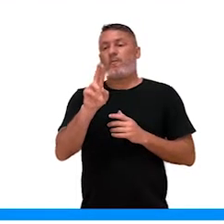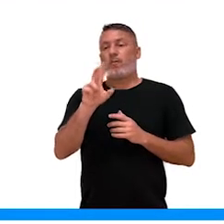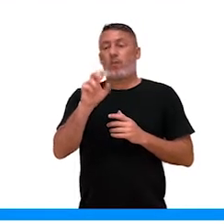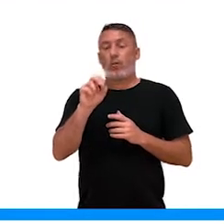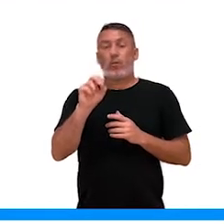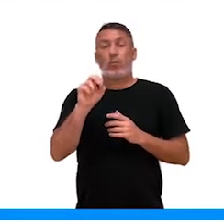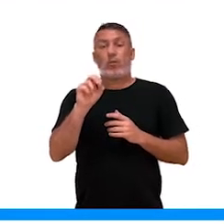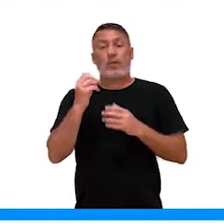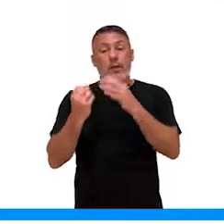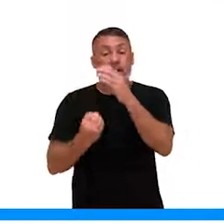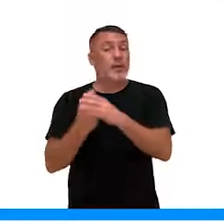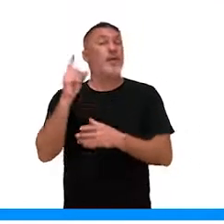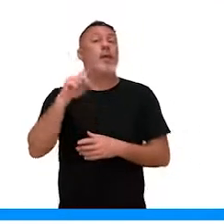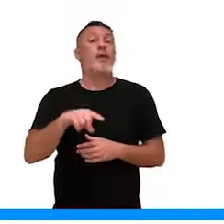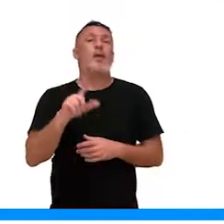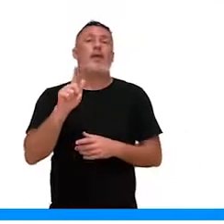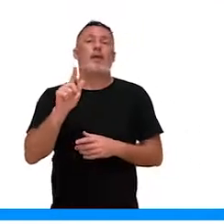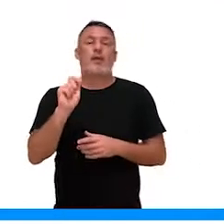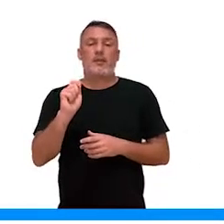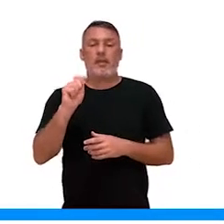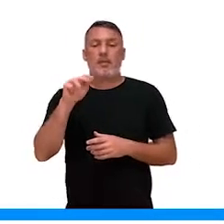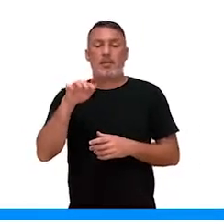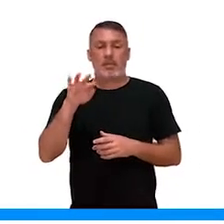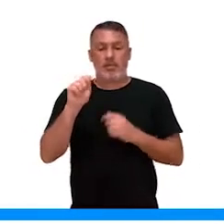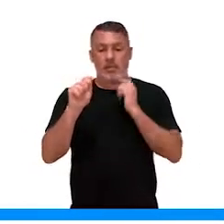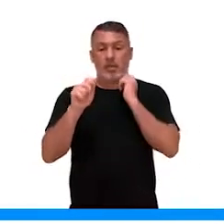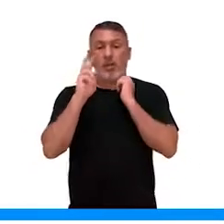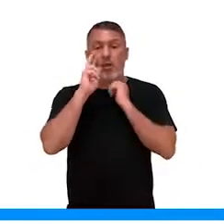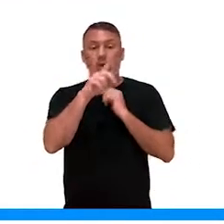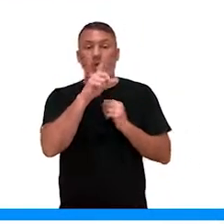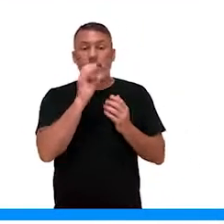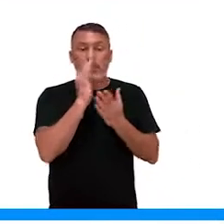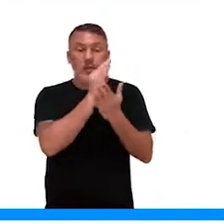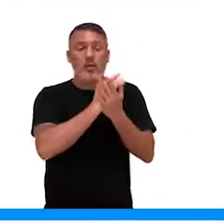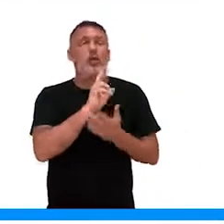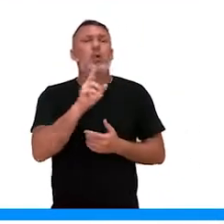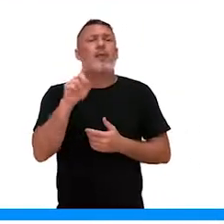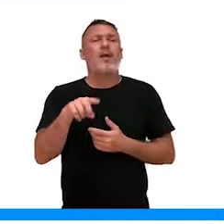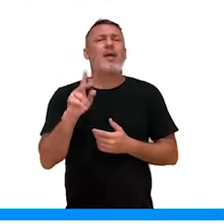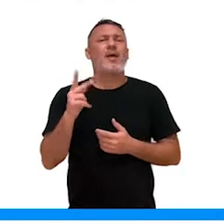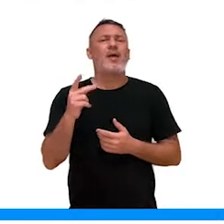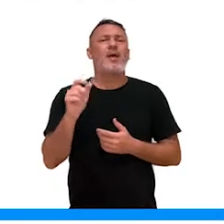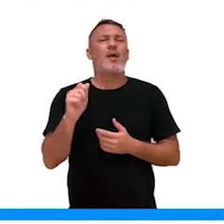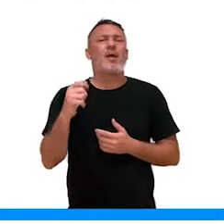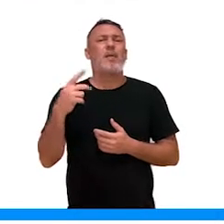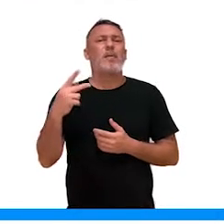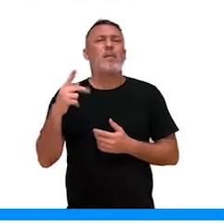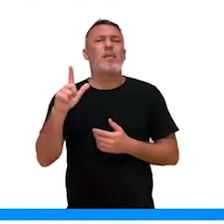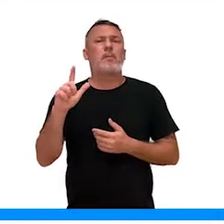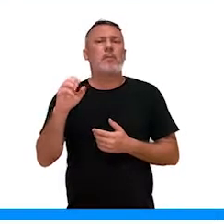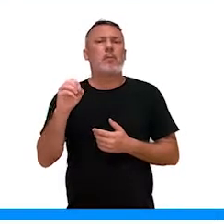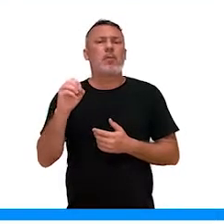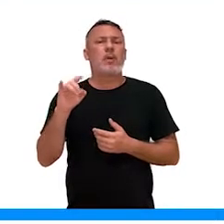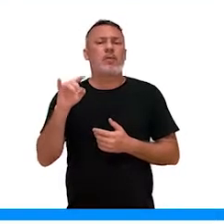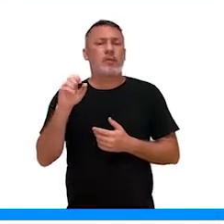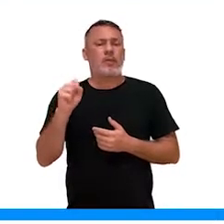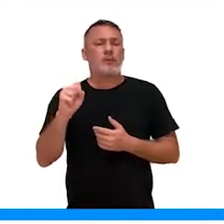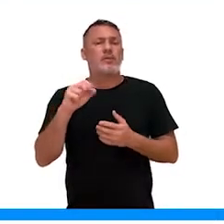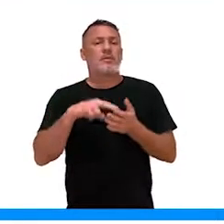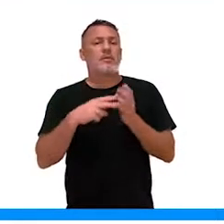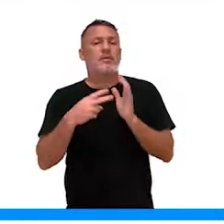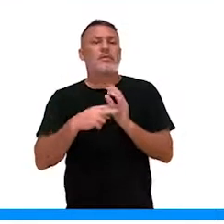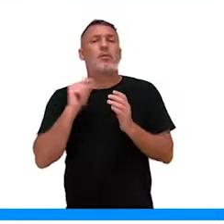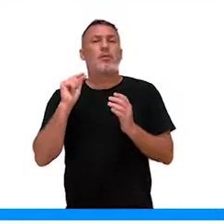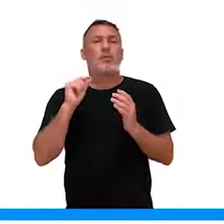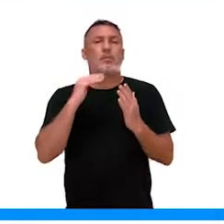óvulo. Esses gametas, eles são células haploides. O que isso significa? Eles são células que apresentam